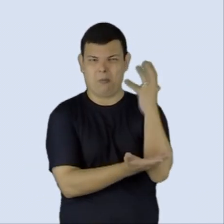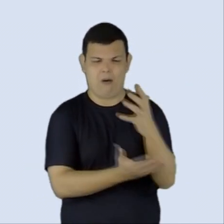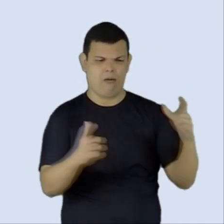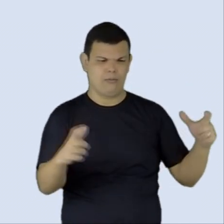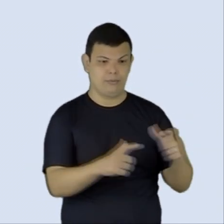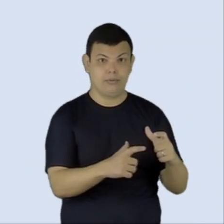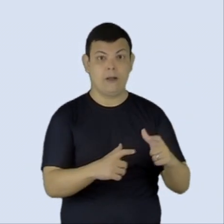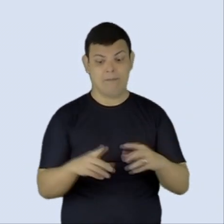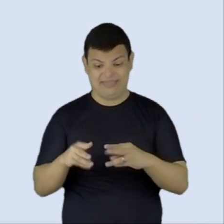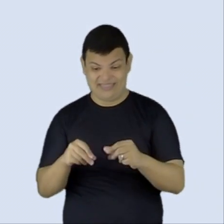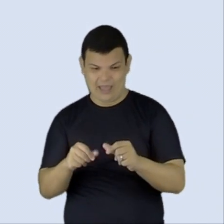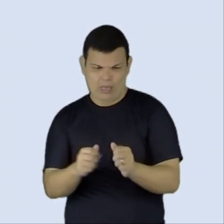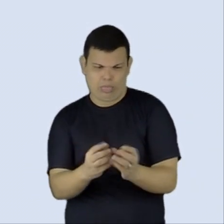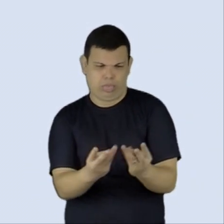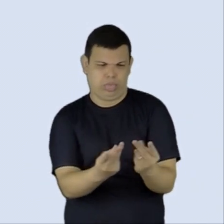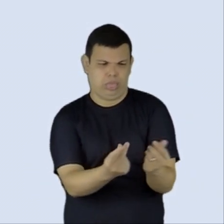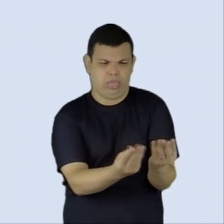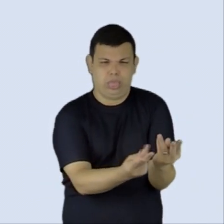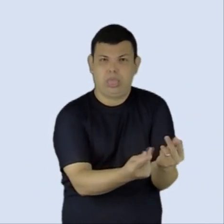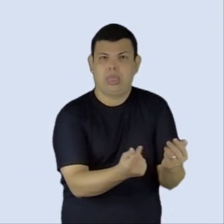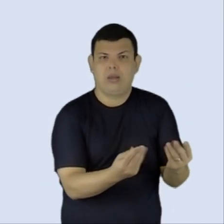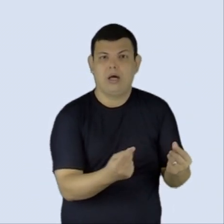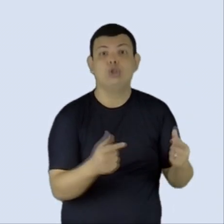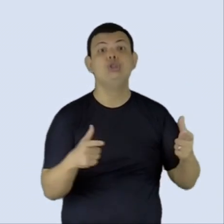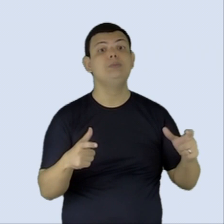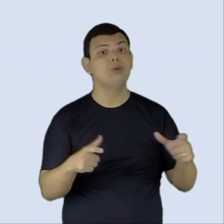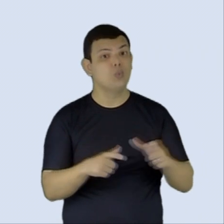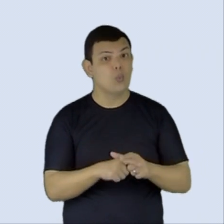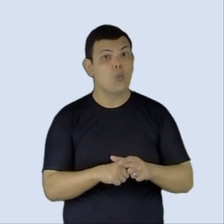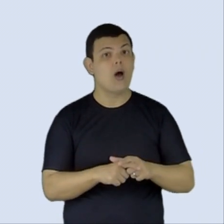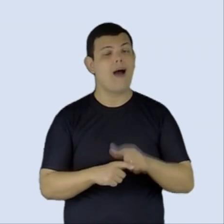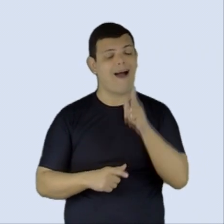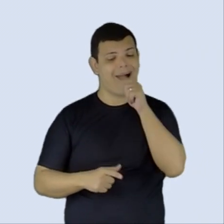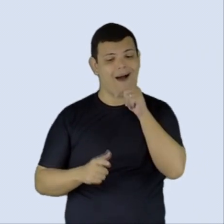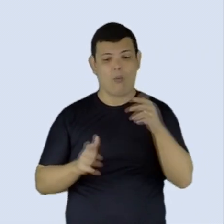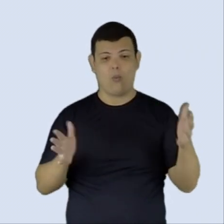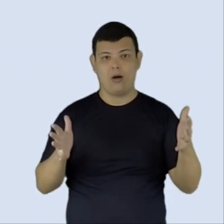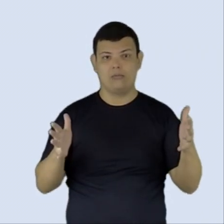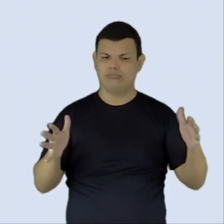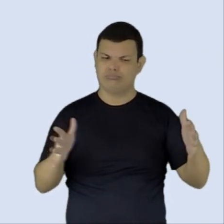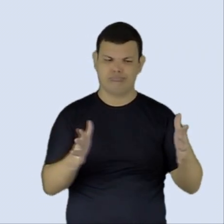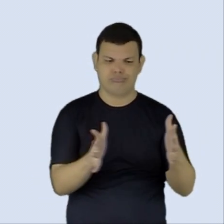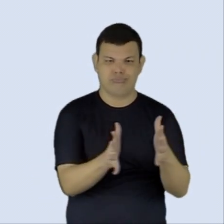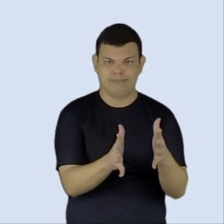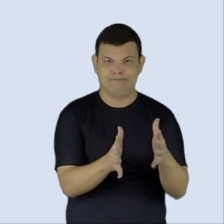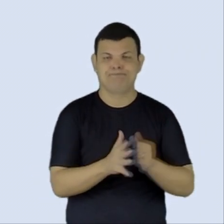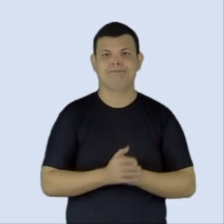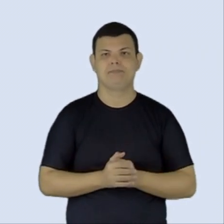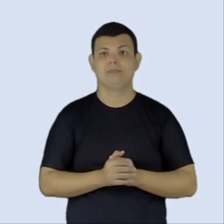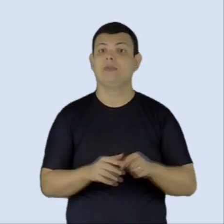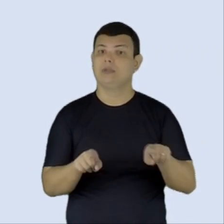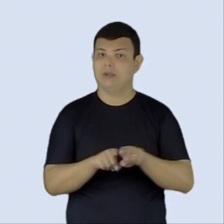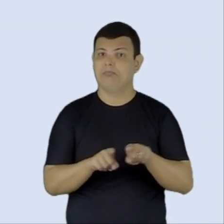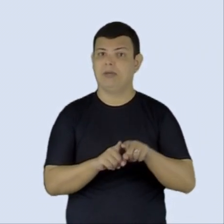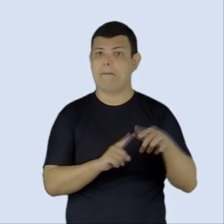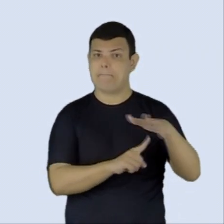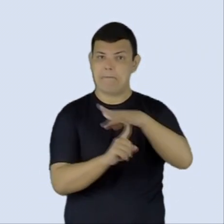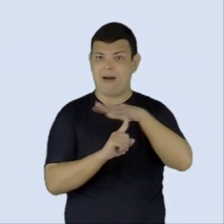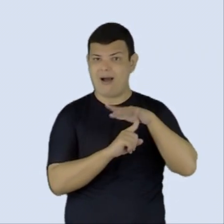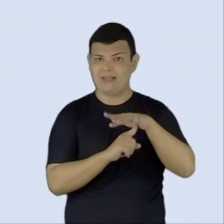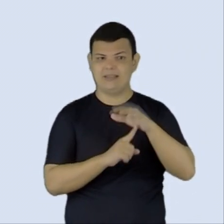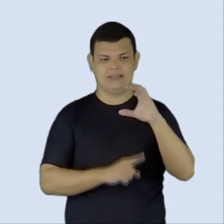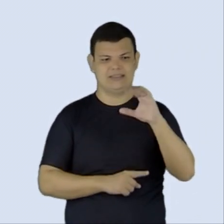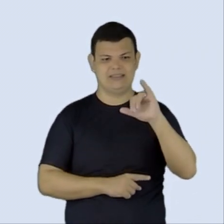erosão começa a diminuir, estreitar o rio. Olha só, e desmatamento da mata ciliar, da